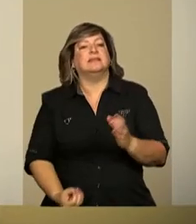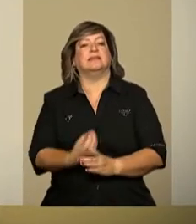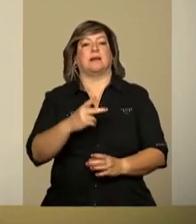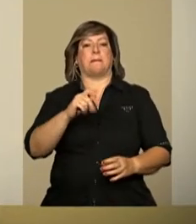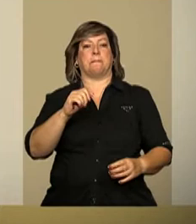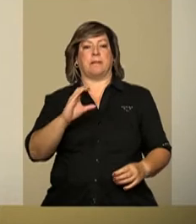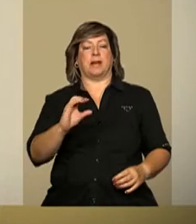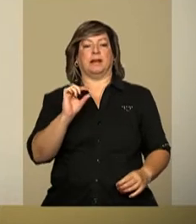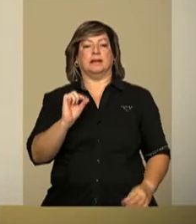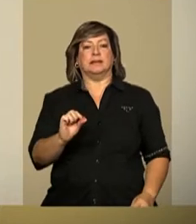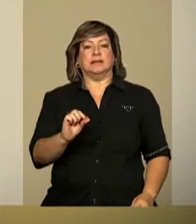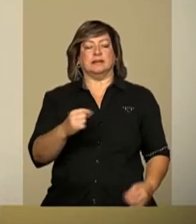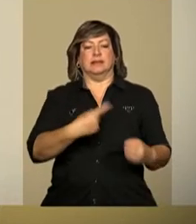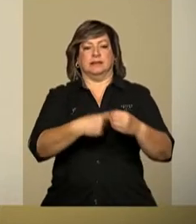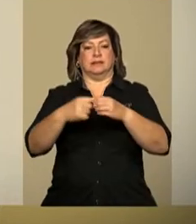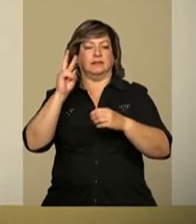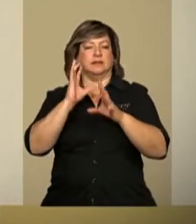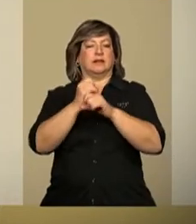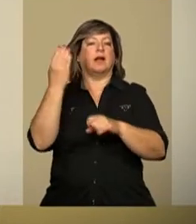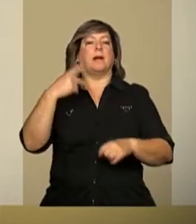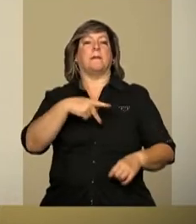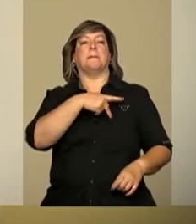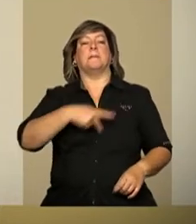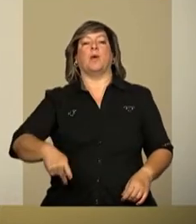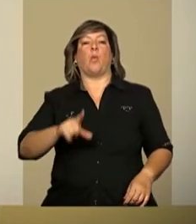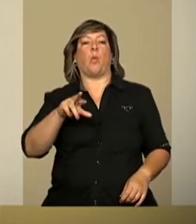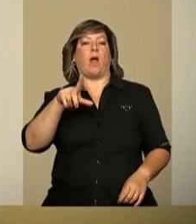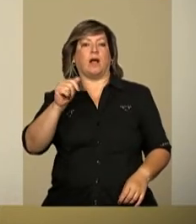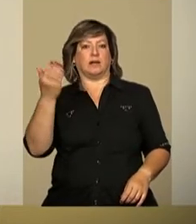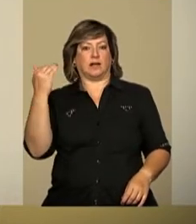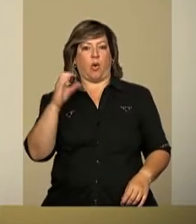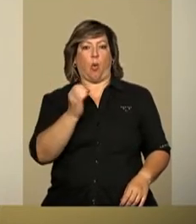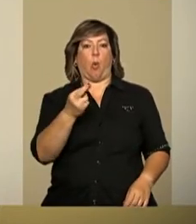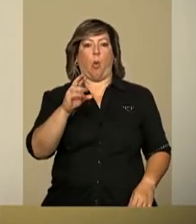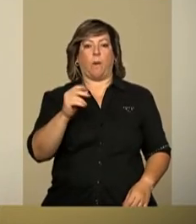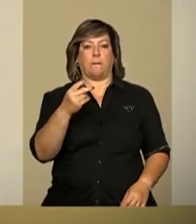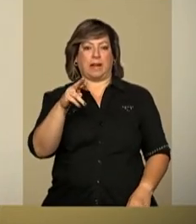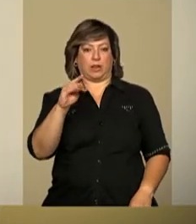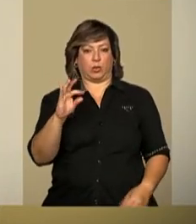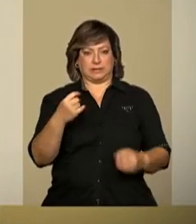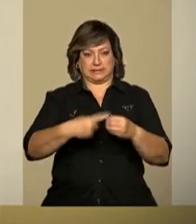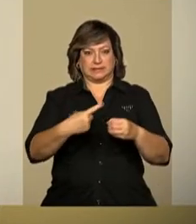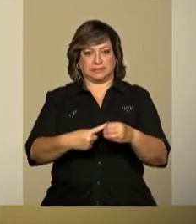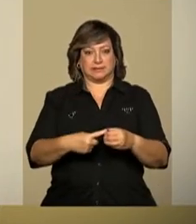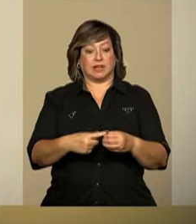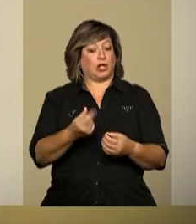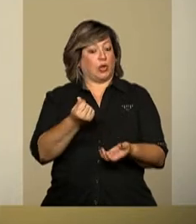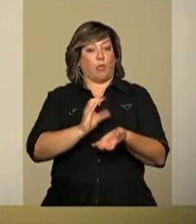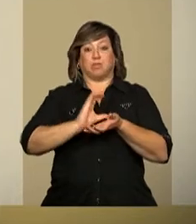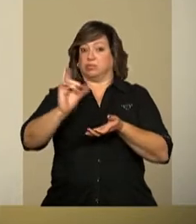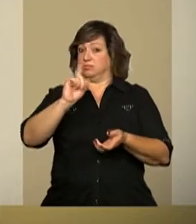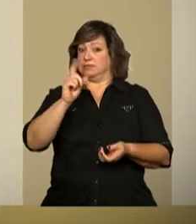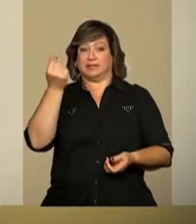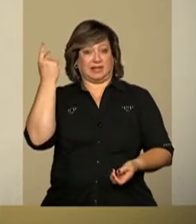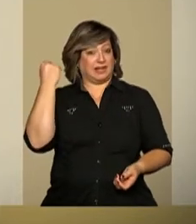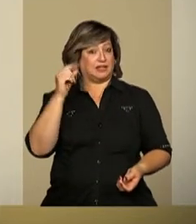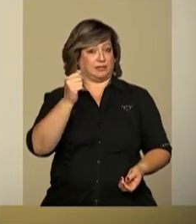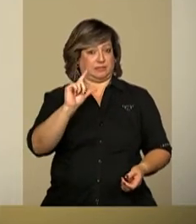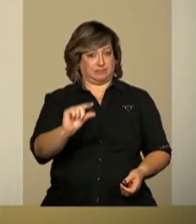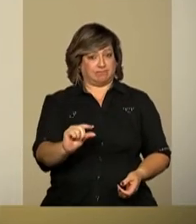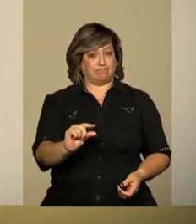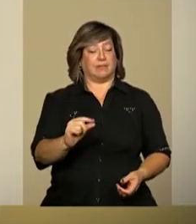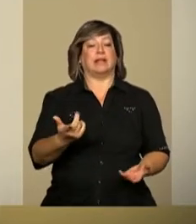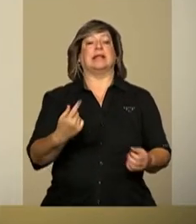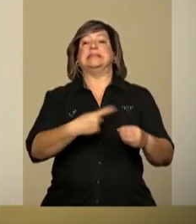cidades históricas ainda no governo do presidente Lula em Ouro Preto não tinha esse volume de recursos e as cidades não tinham